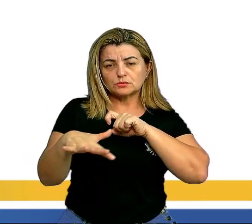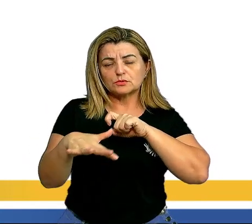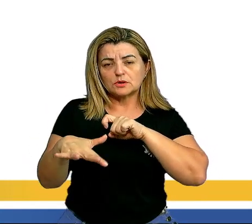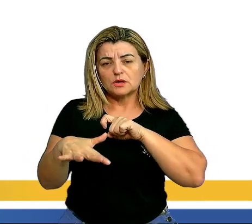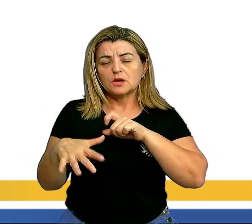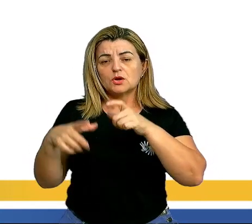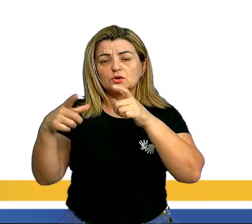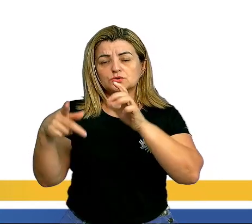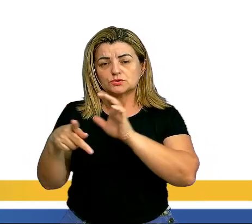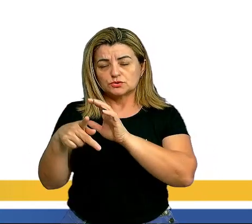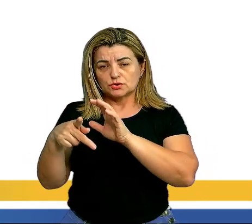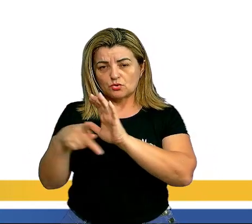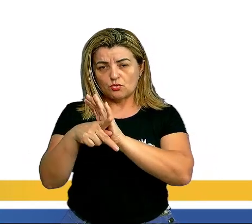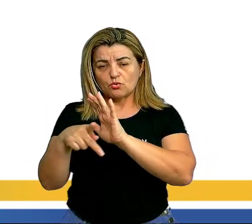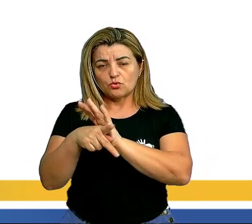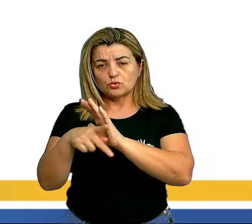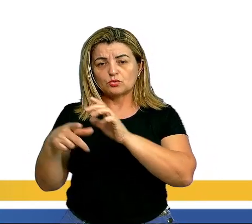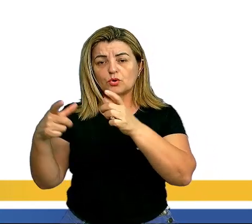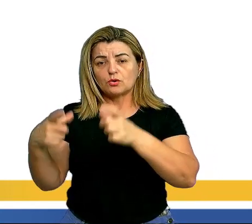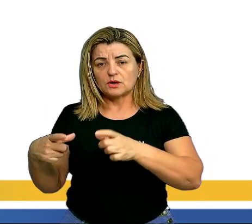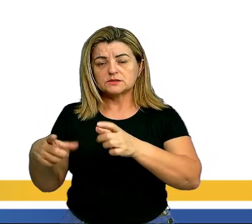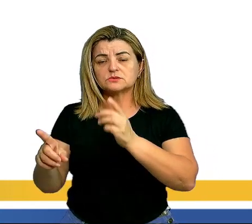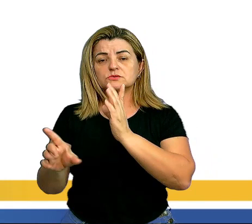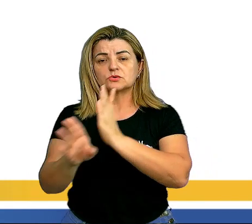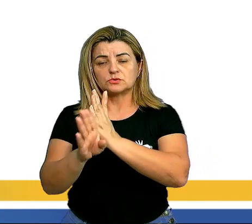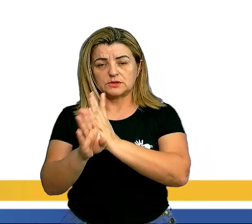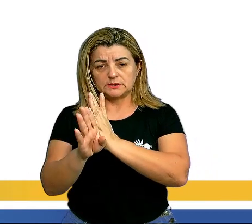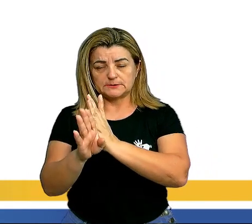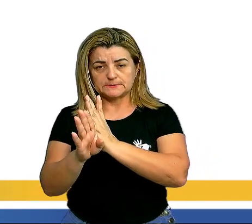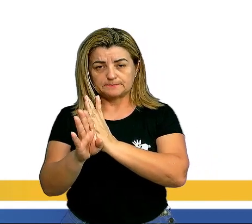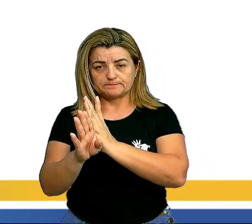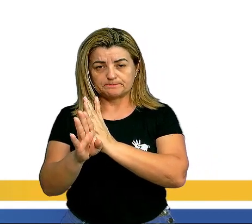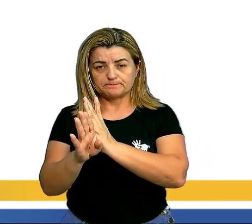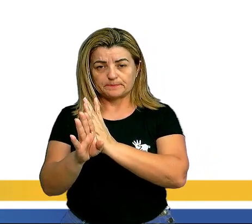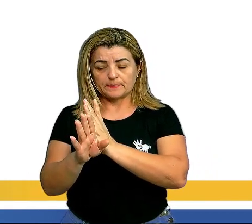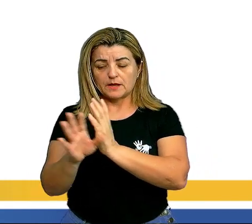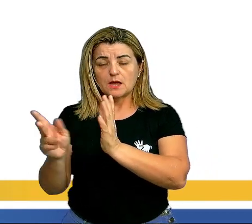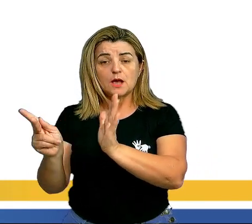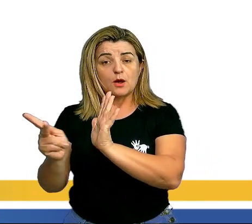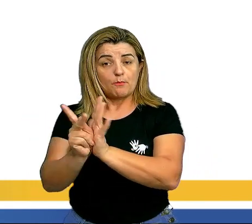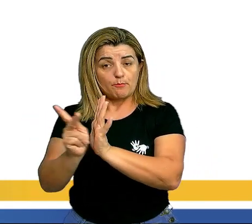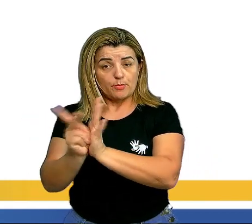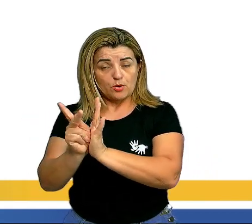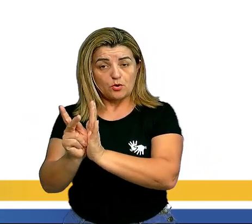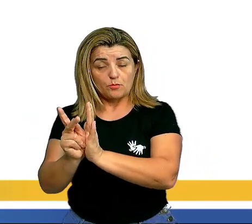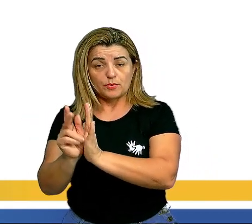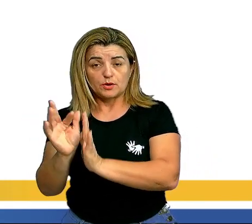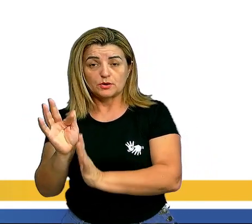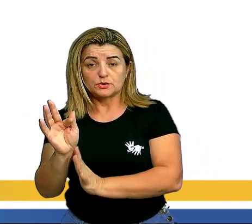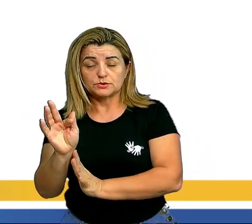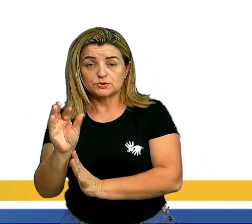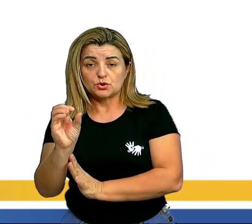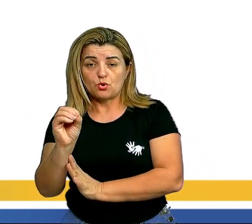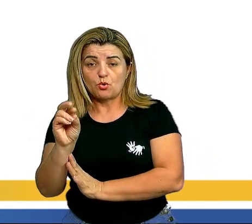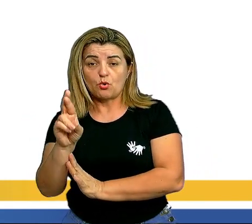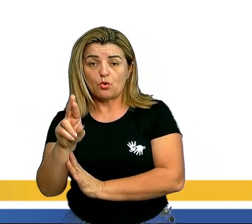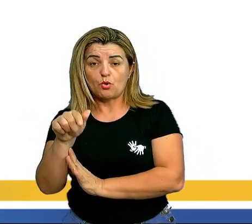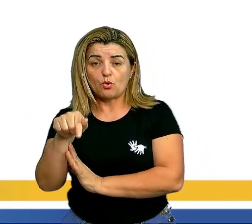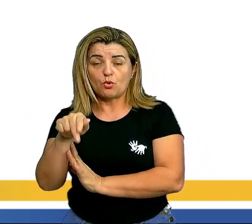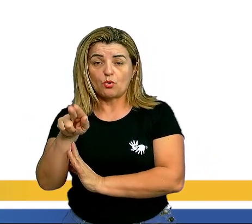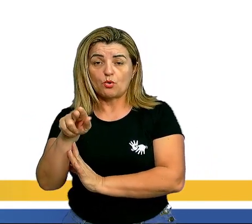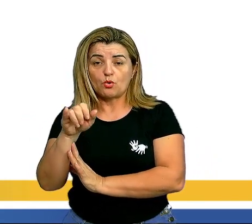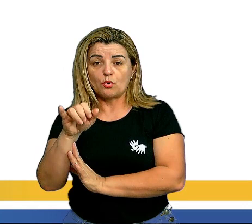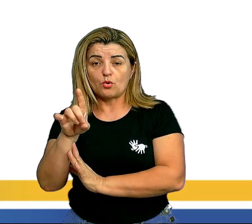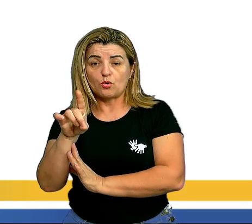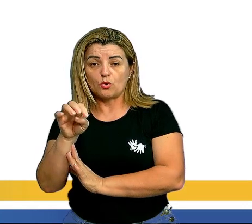com a localização onde são encontradas. De uma espécie de orquídea, no diagrama estão os